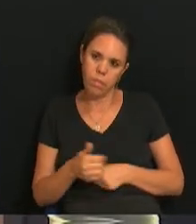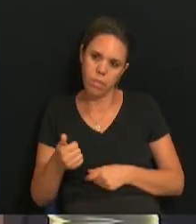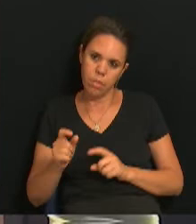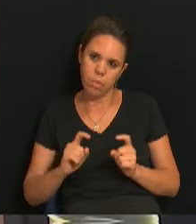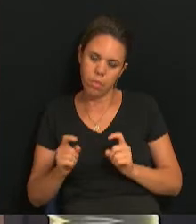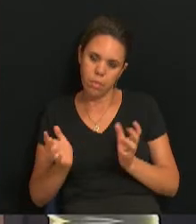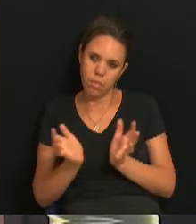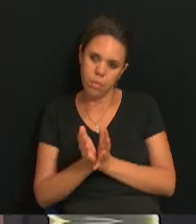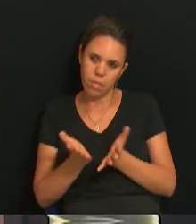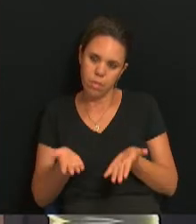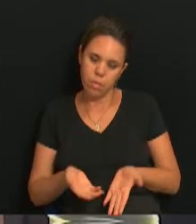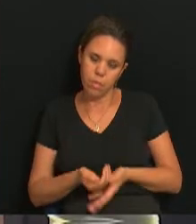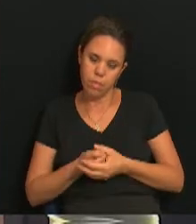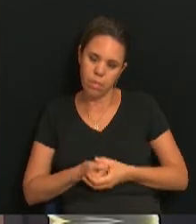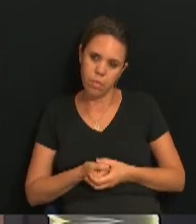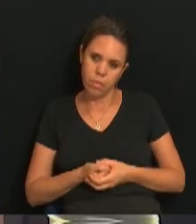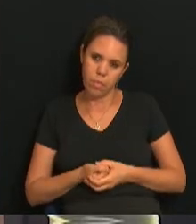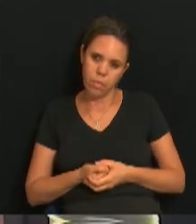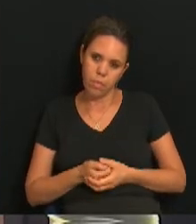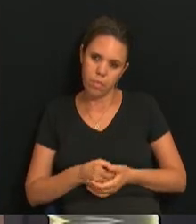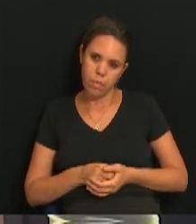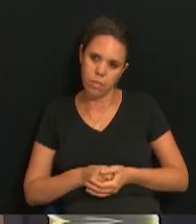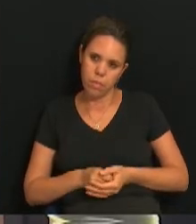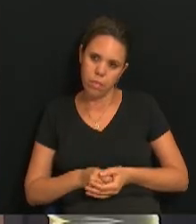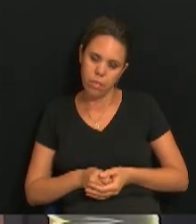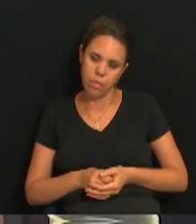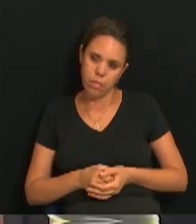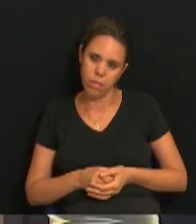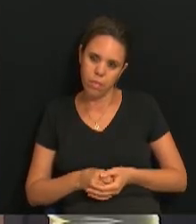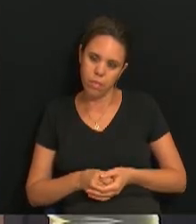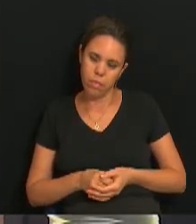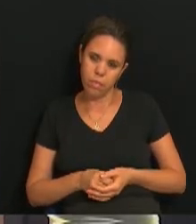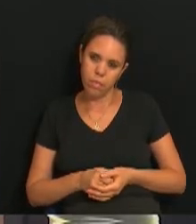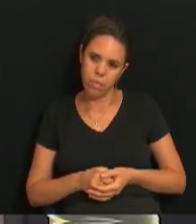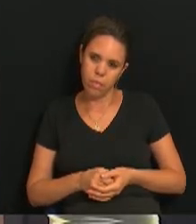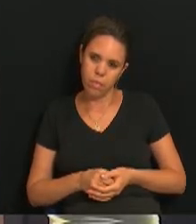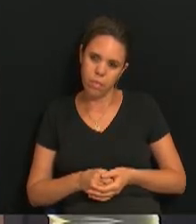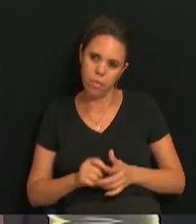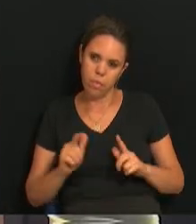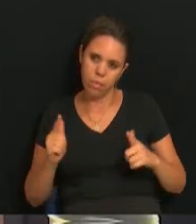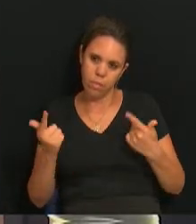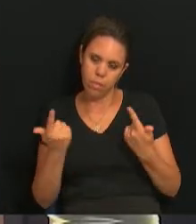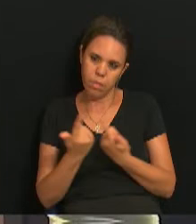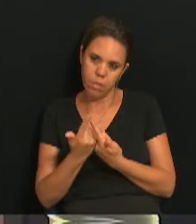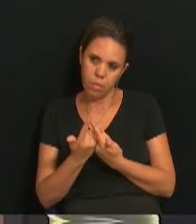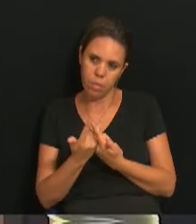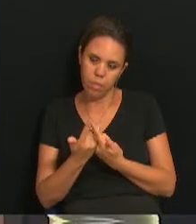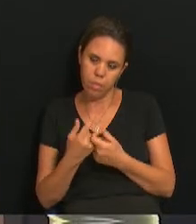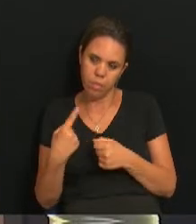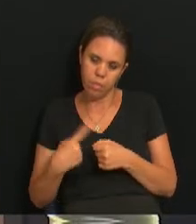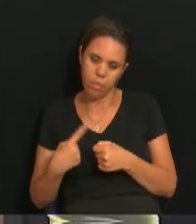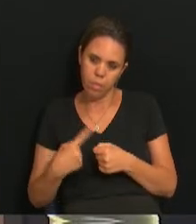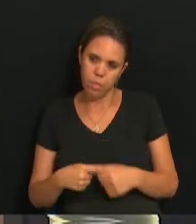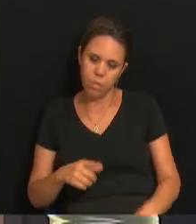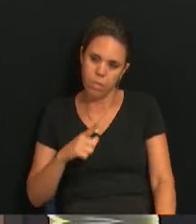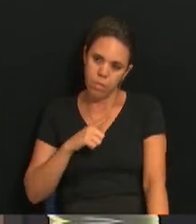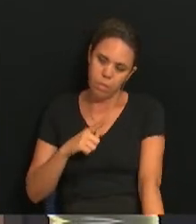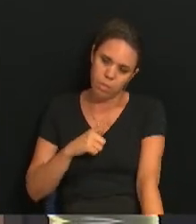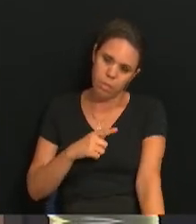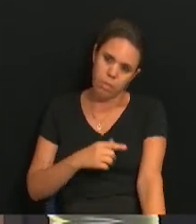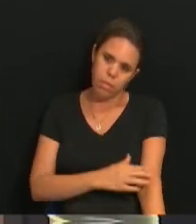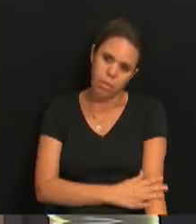comissão de estudos, a gente tem percebido que a gestão municipal, ela tem uma linha, ela tem uma